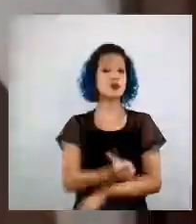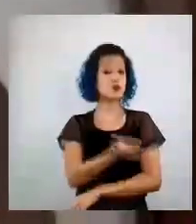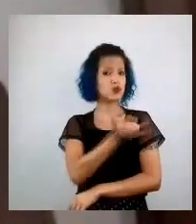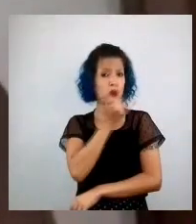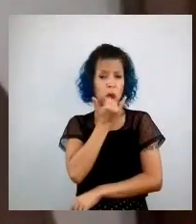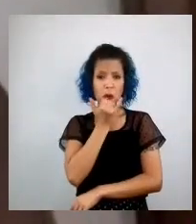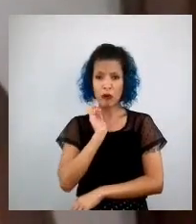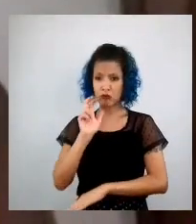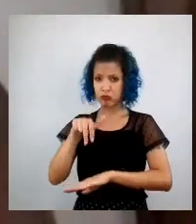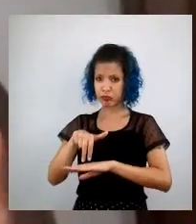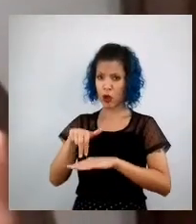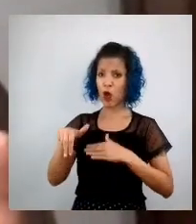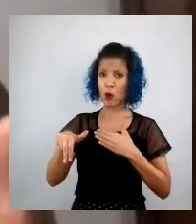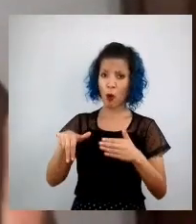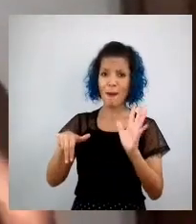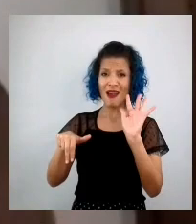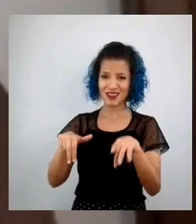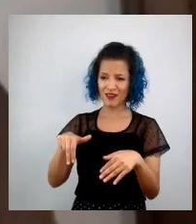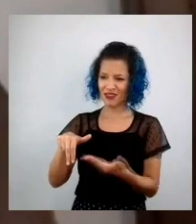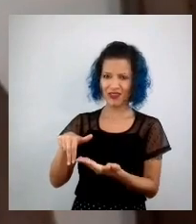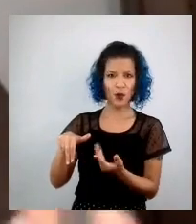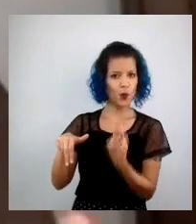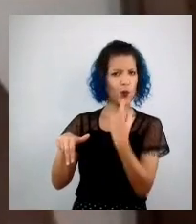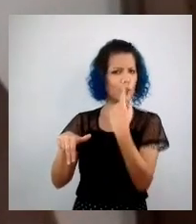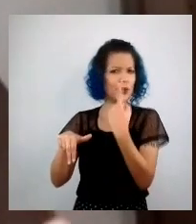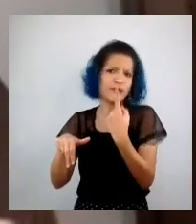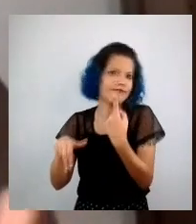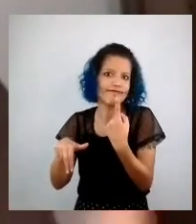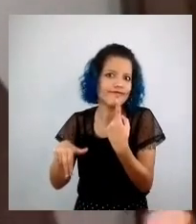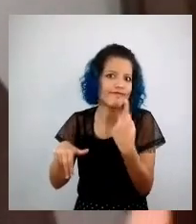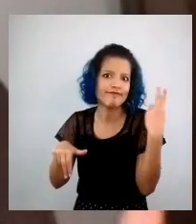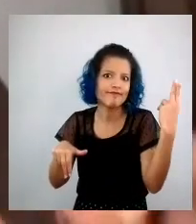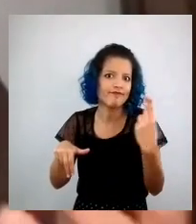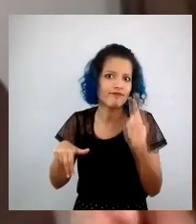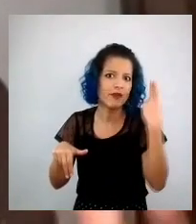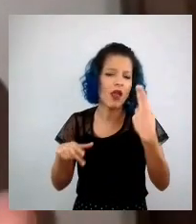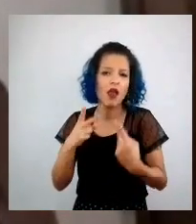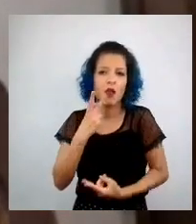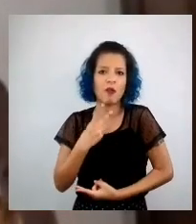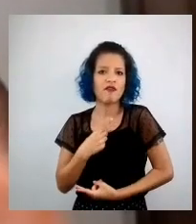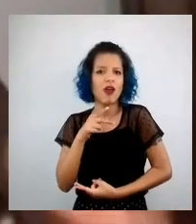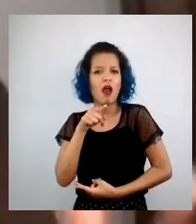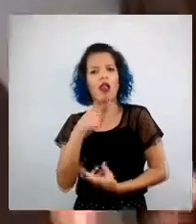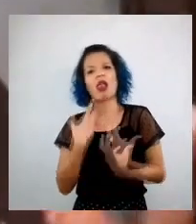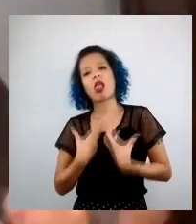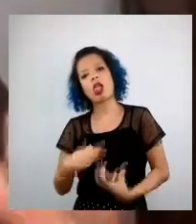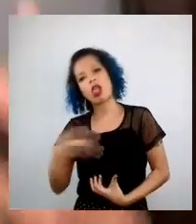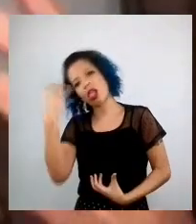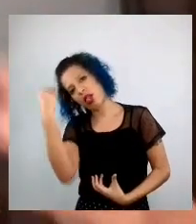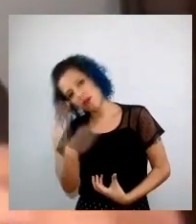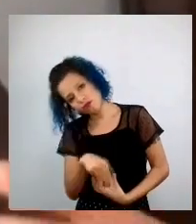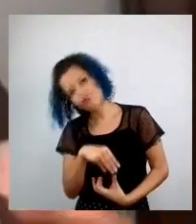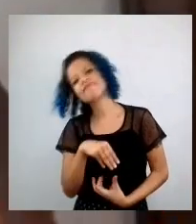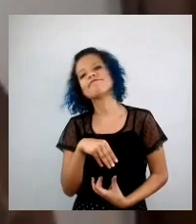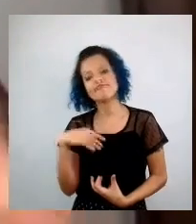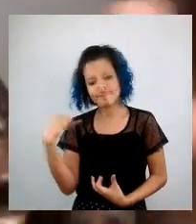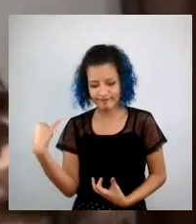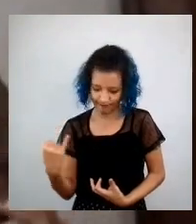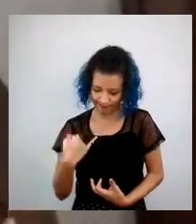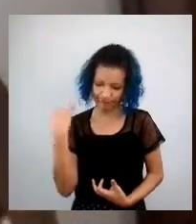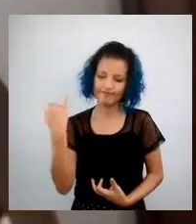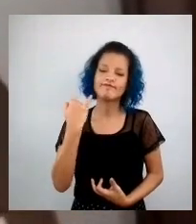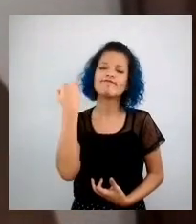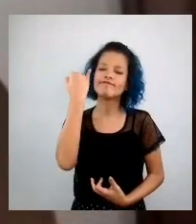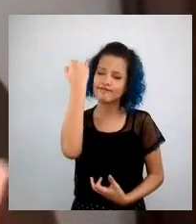na verdade, quando você me fala que você cansa, eu sempre fico pensando, é importante a gente poder ter